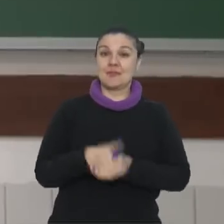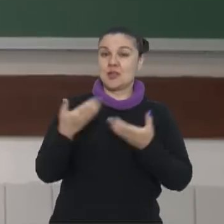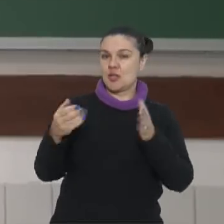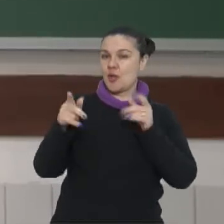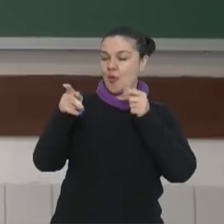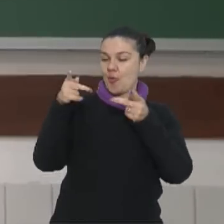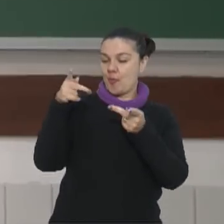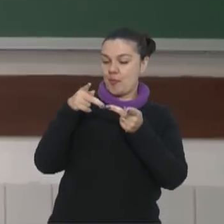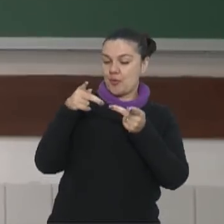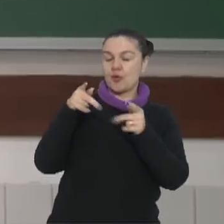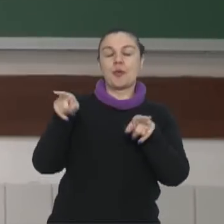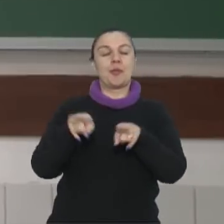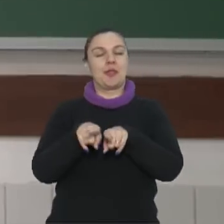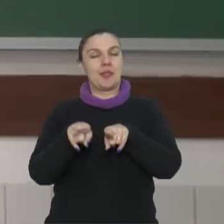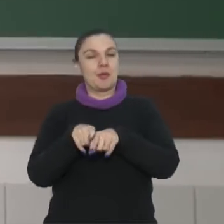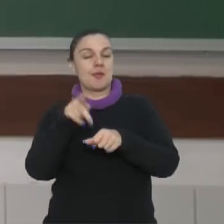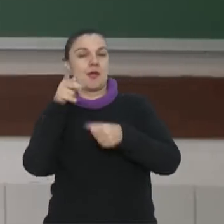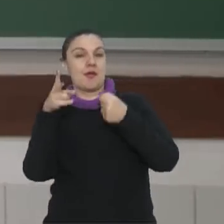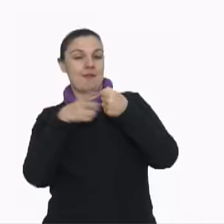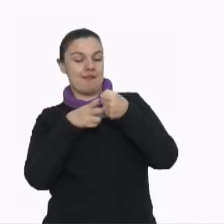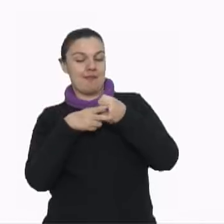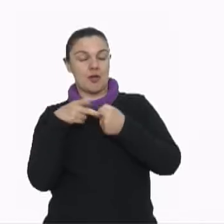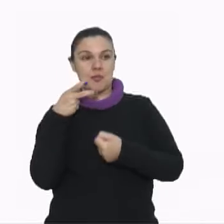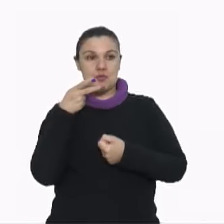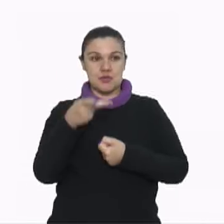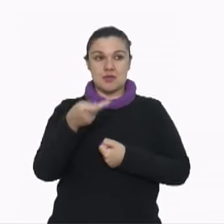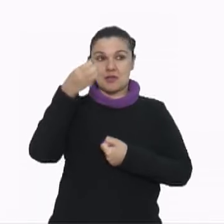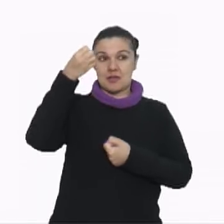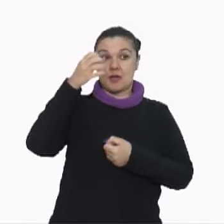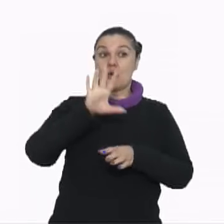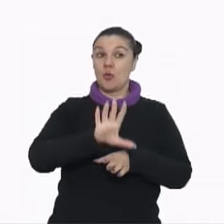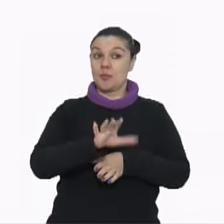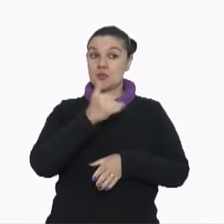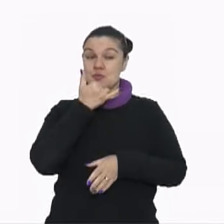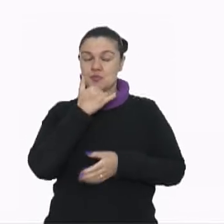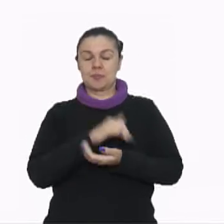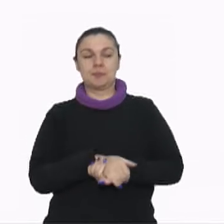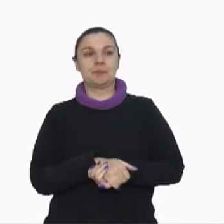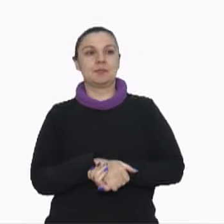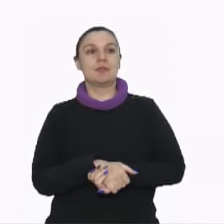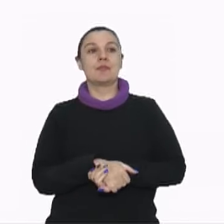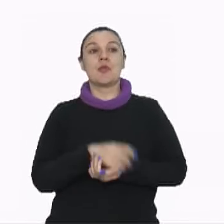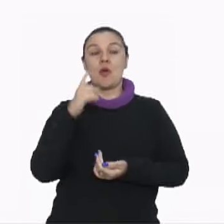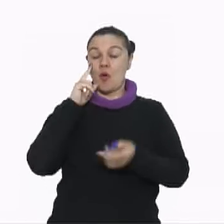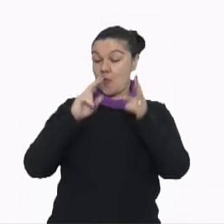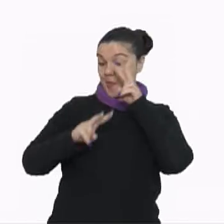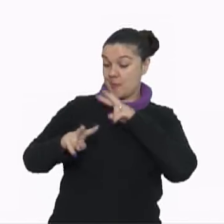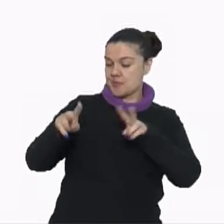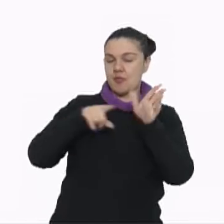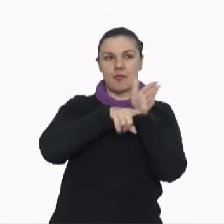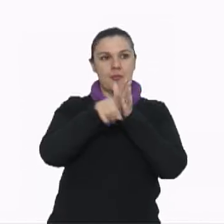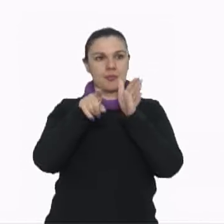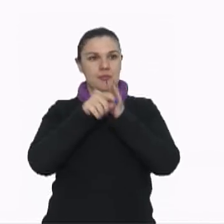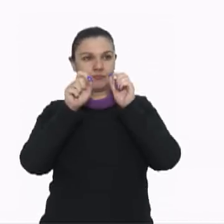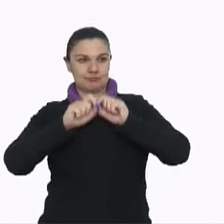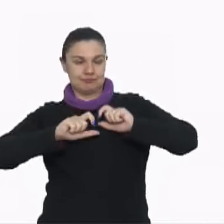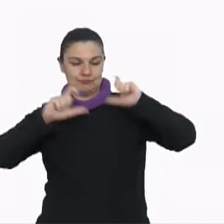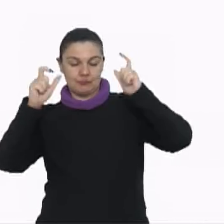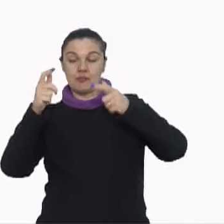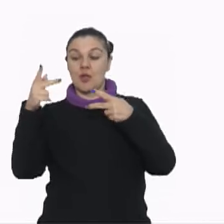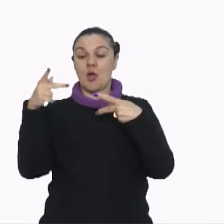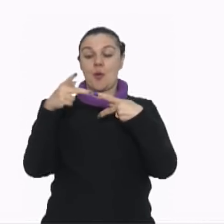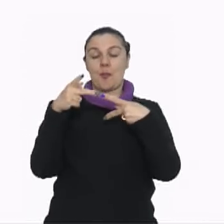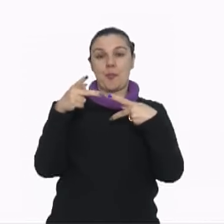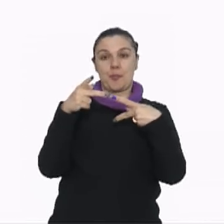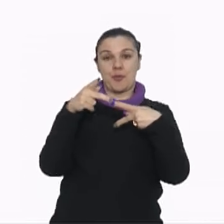e verbos do dizer. Letra A. Conte um pouco, aliás, vamos ler ainda antes. Observe as perguntas e destaque os pronomes